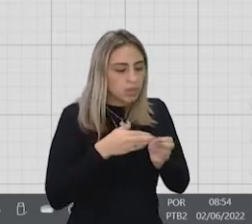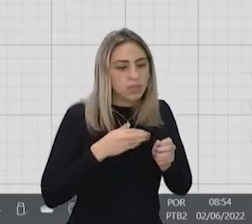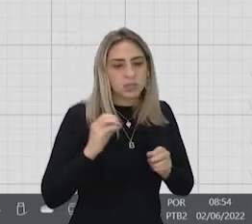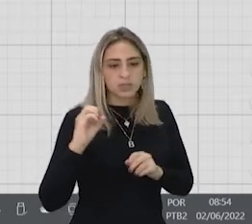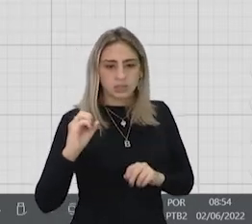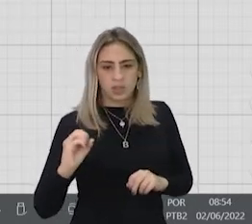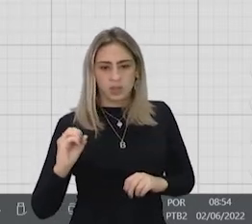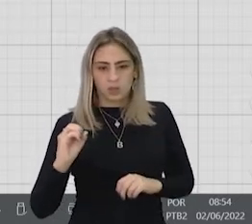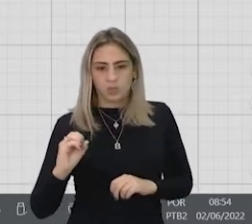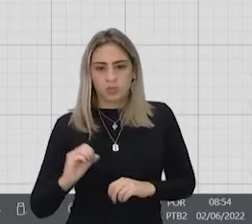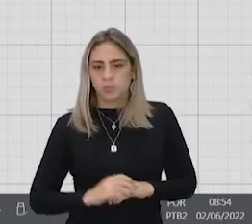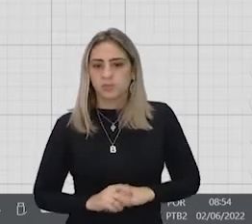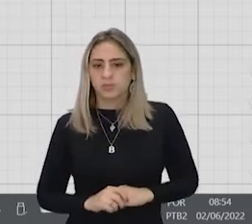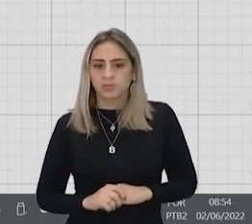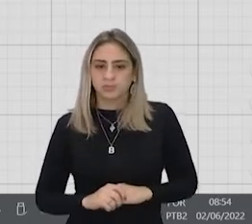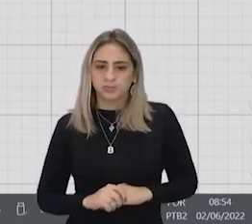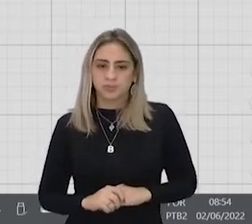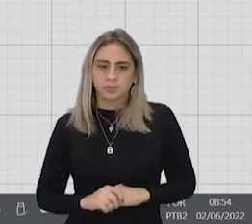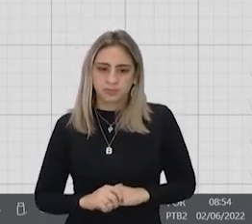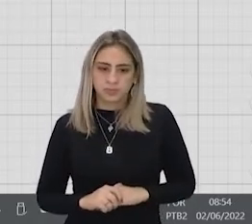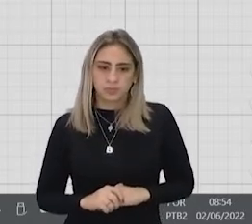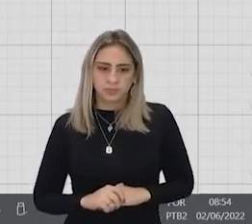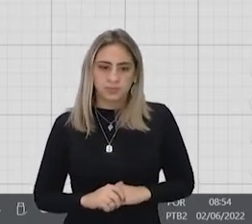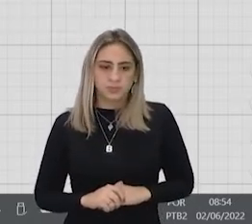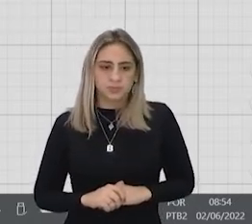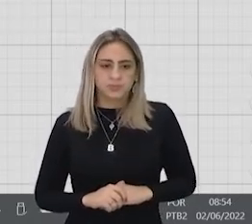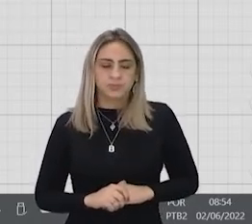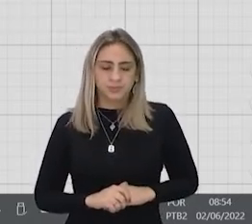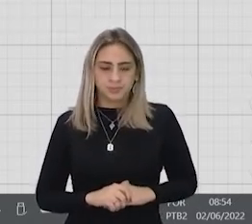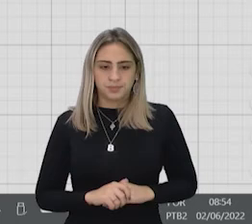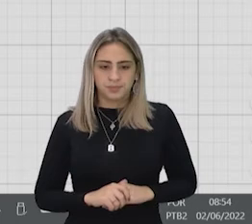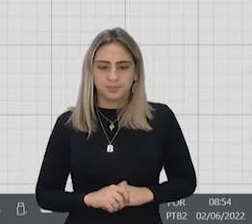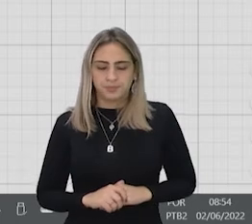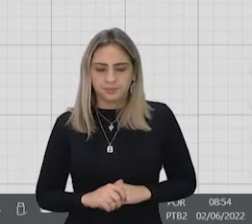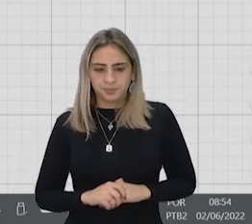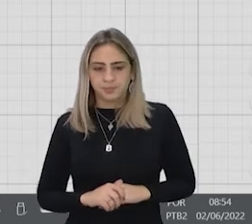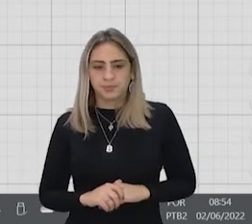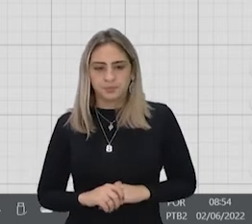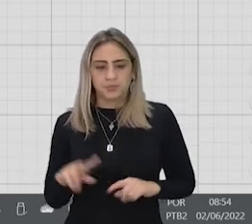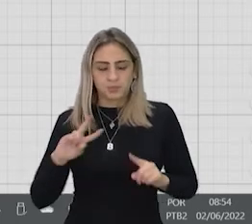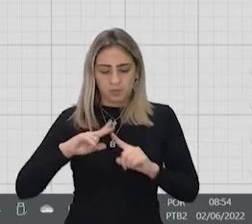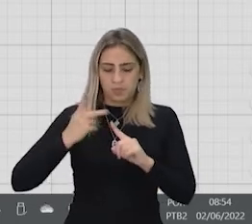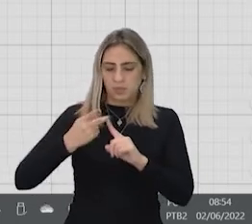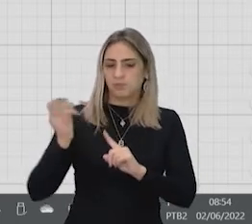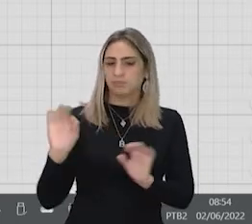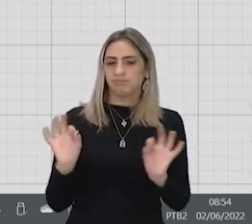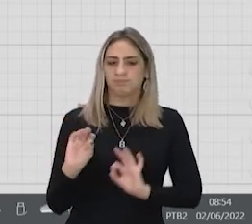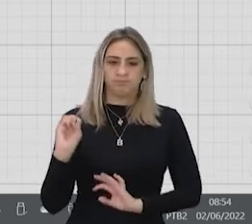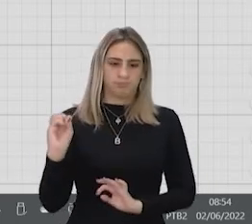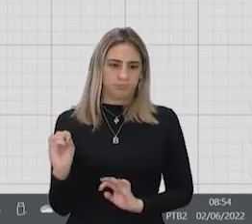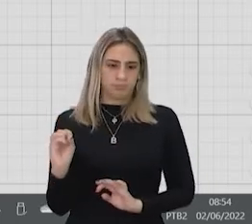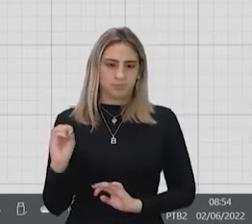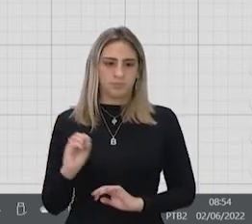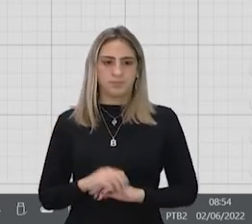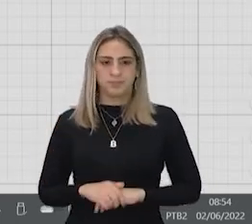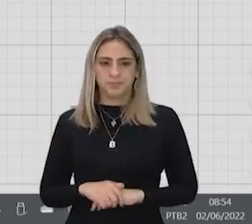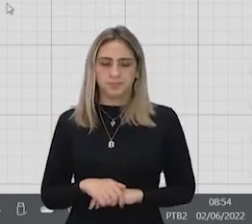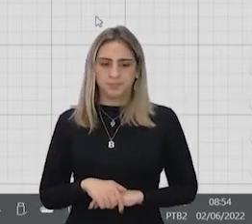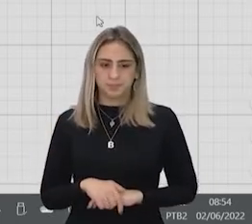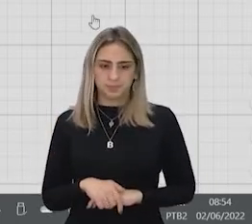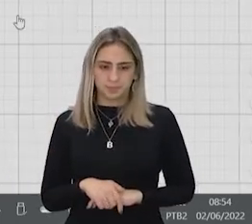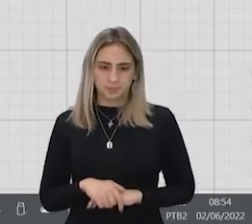esta curva verde aqui, ó, ela não encosta no zero. As exponenciais não encostam no zero. tá bom? Porque se